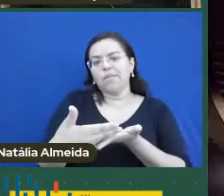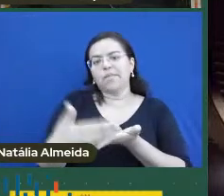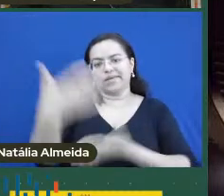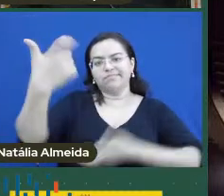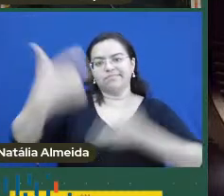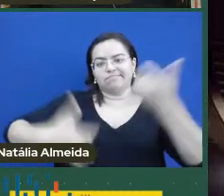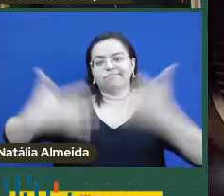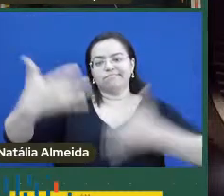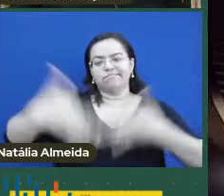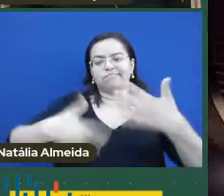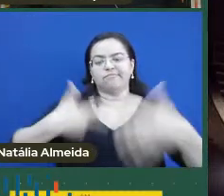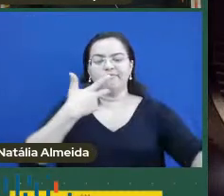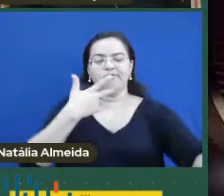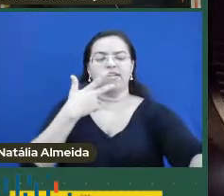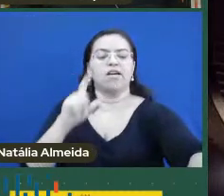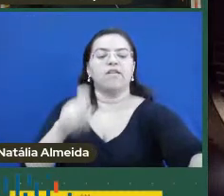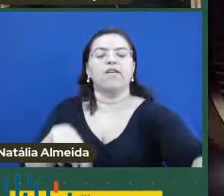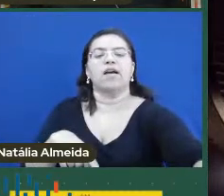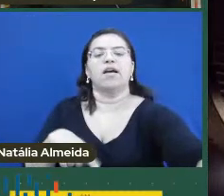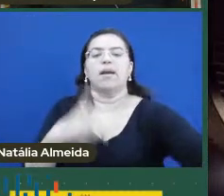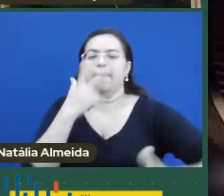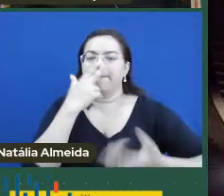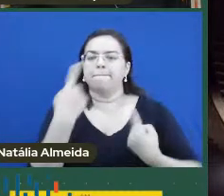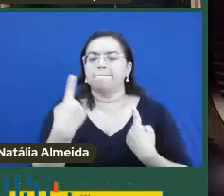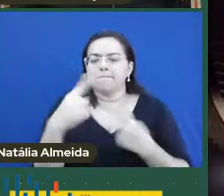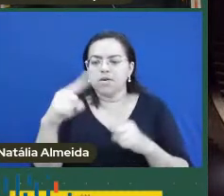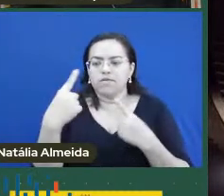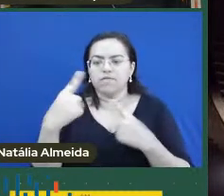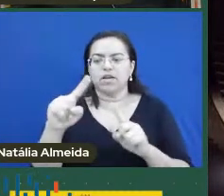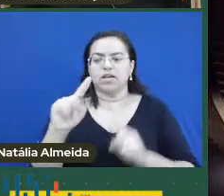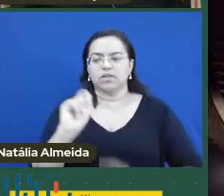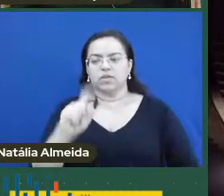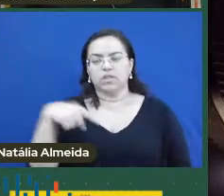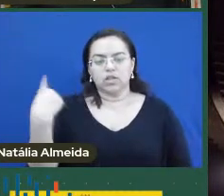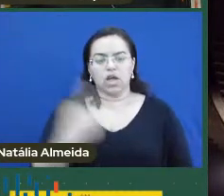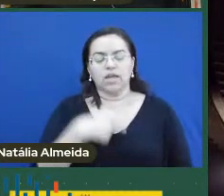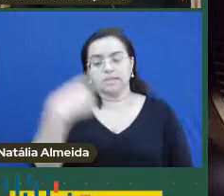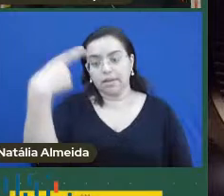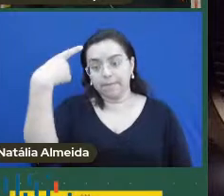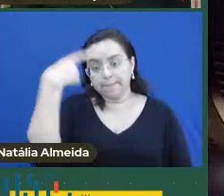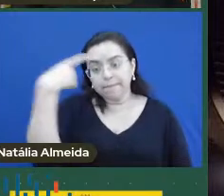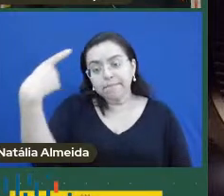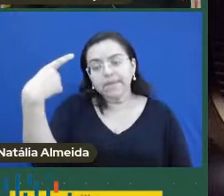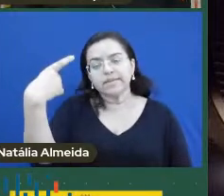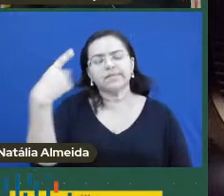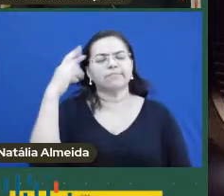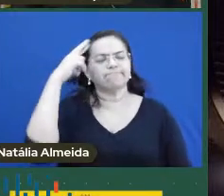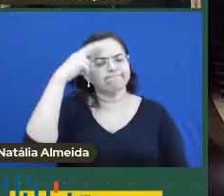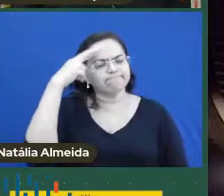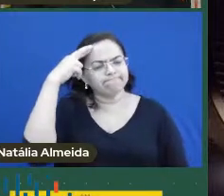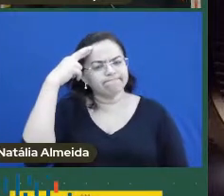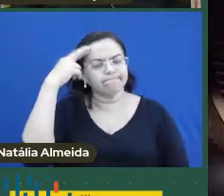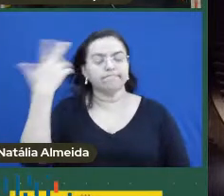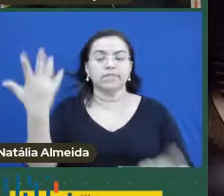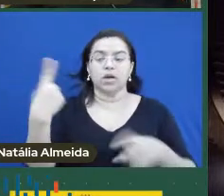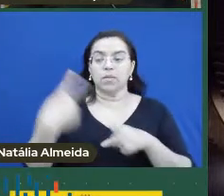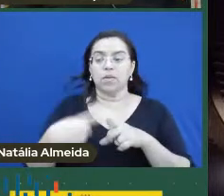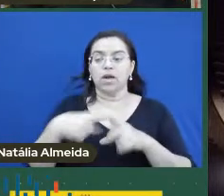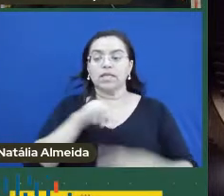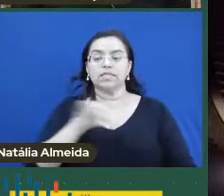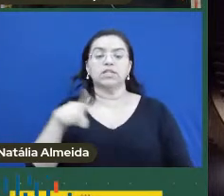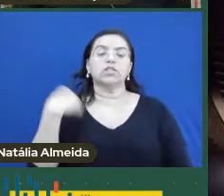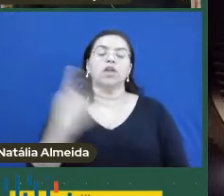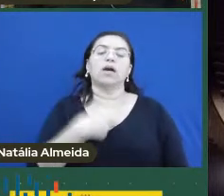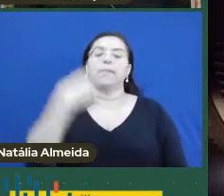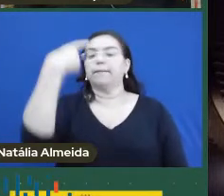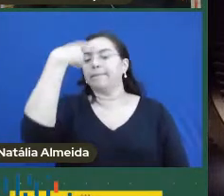dando essa pequena provocação, né, para a gente pensar e refletir sobre isso. Até porque, se nós pensarmos dentro